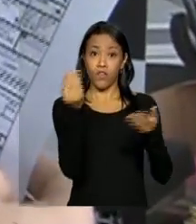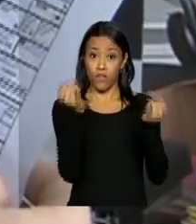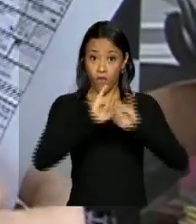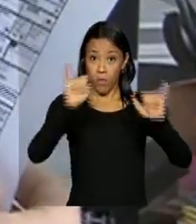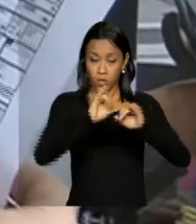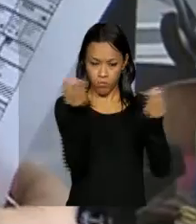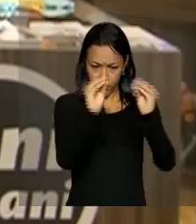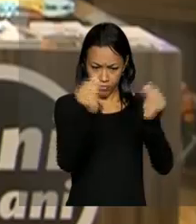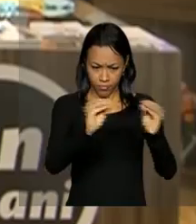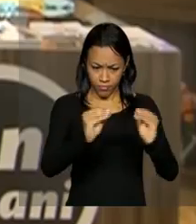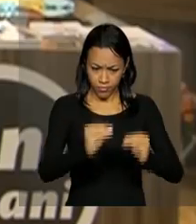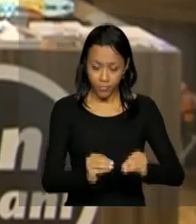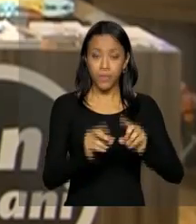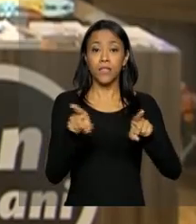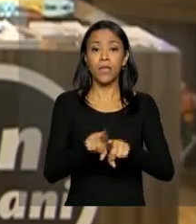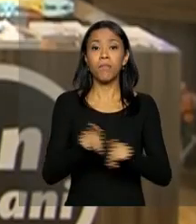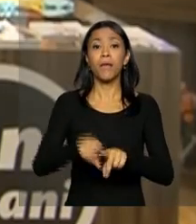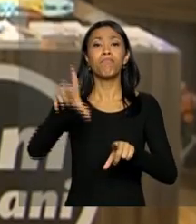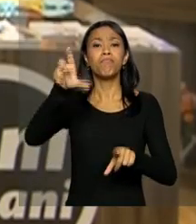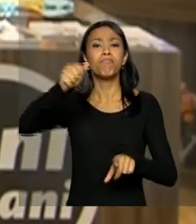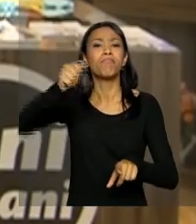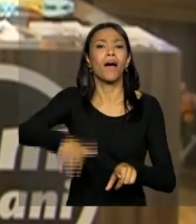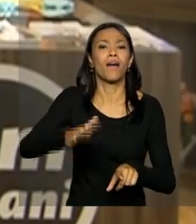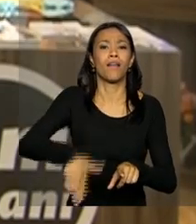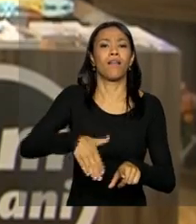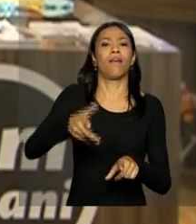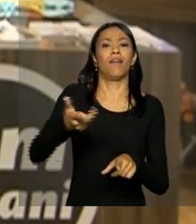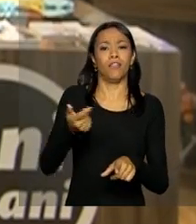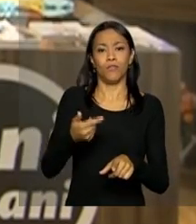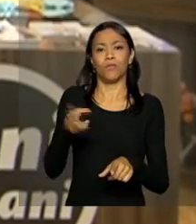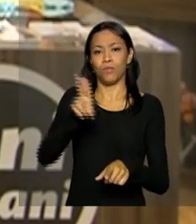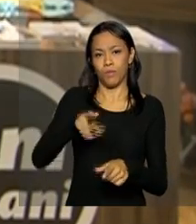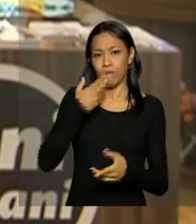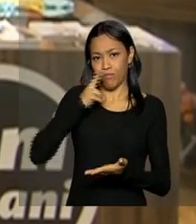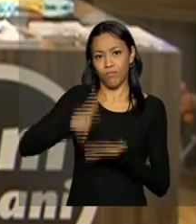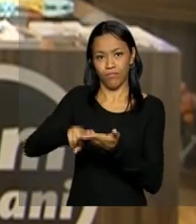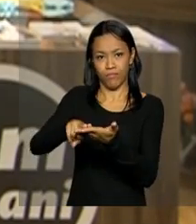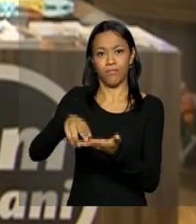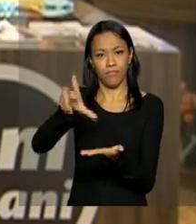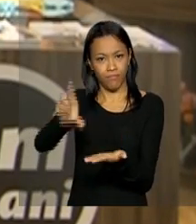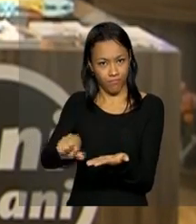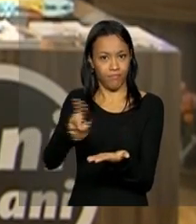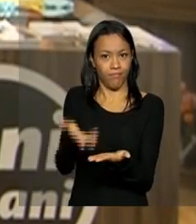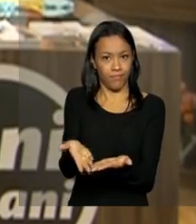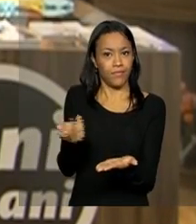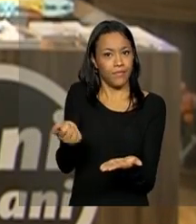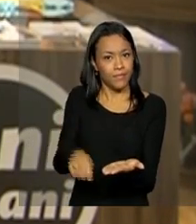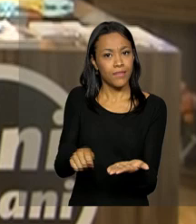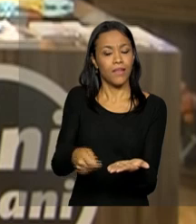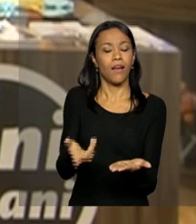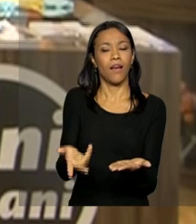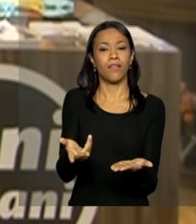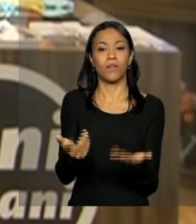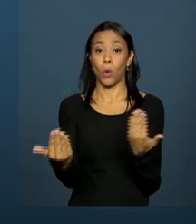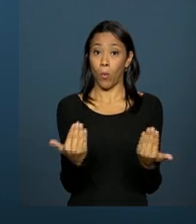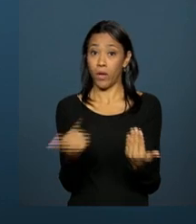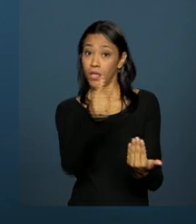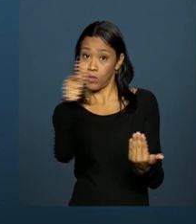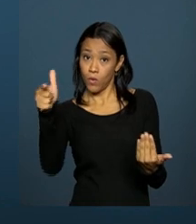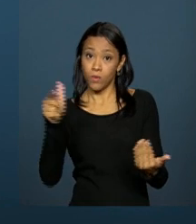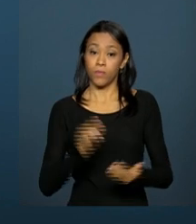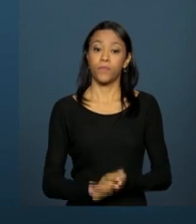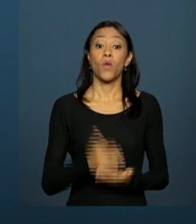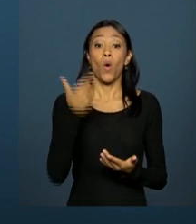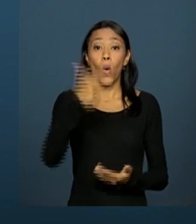exportação também o custo do do frete do do Internacional pelos Correios também e tem um custo bem acessível assim comprado com os concorrentes né